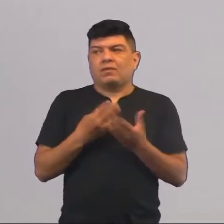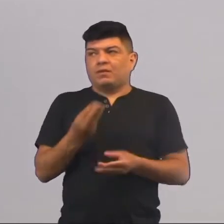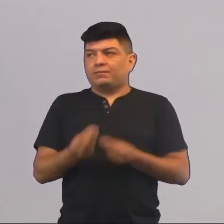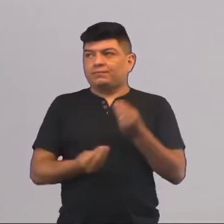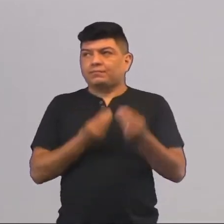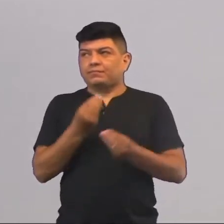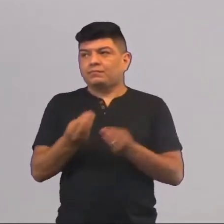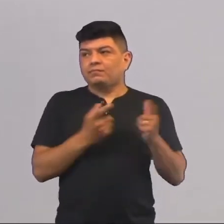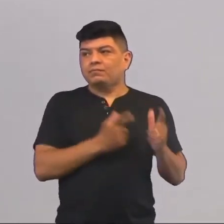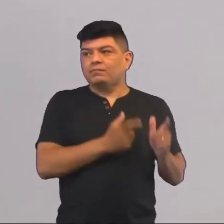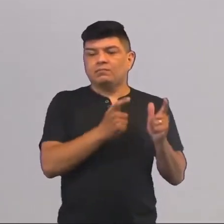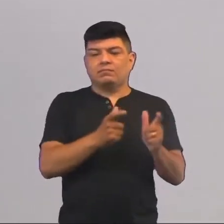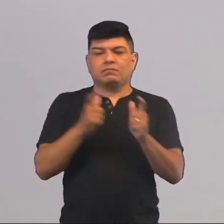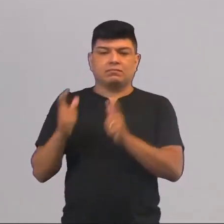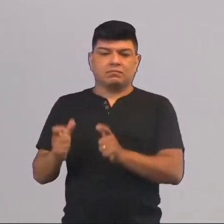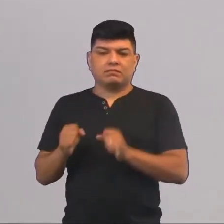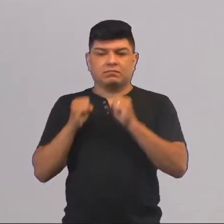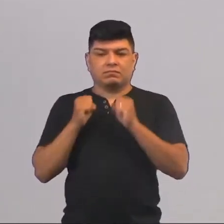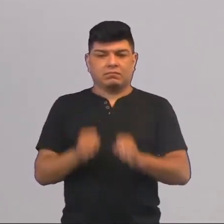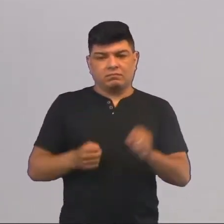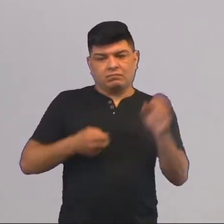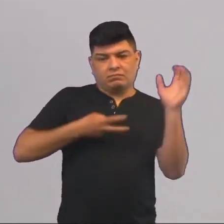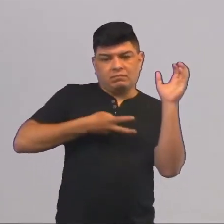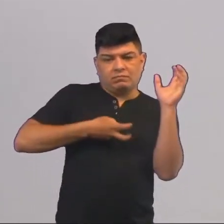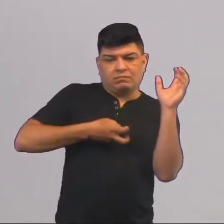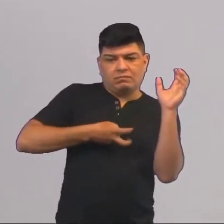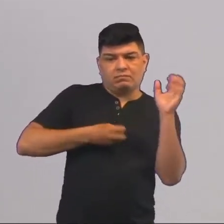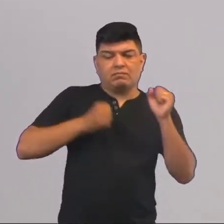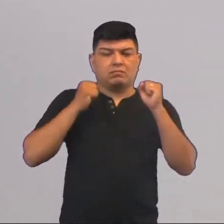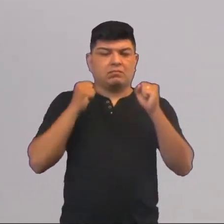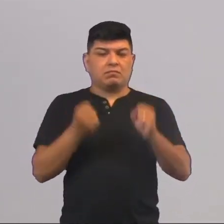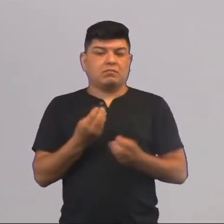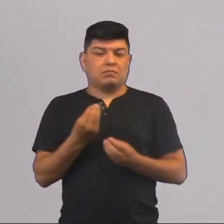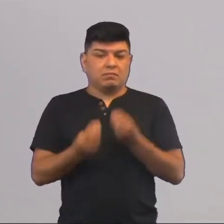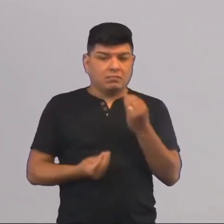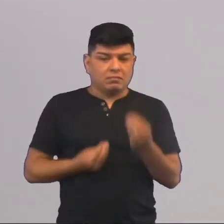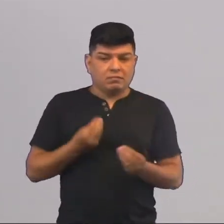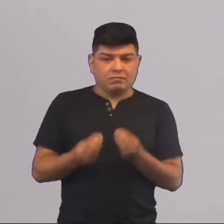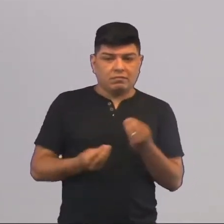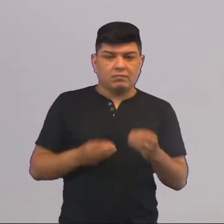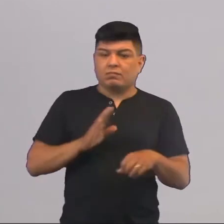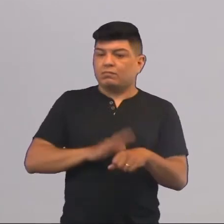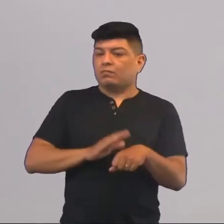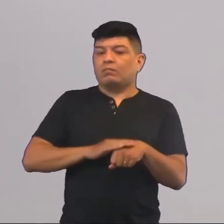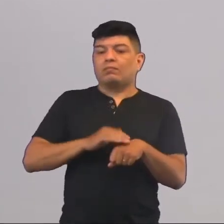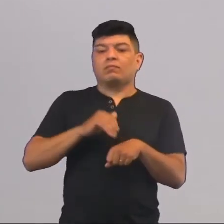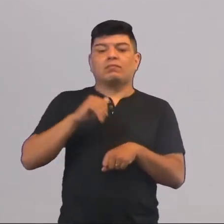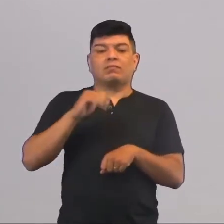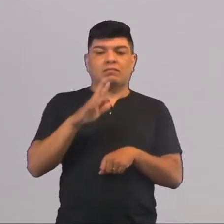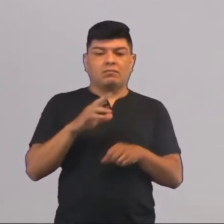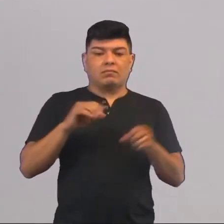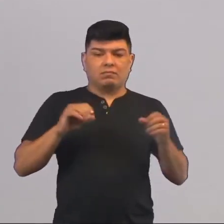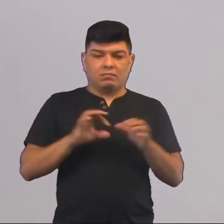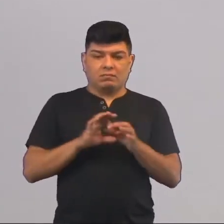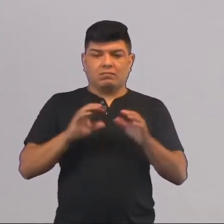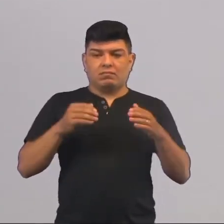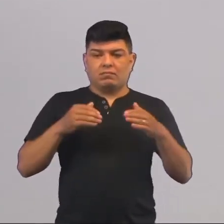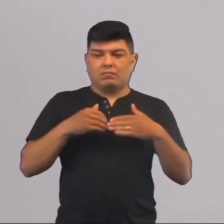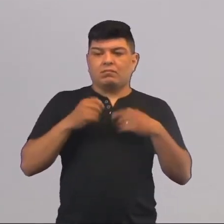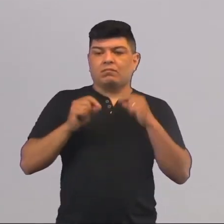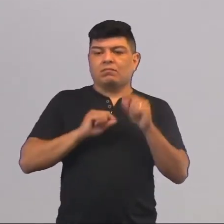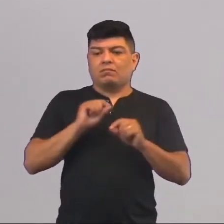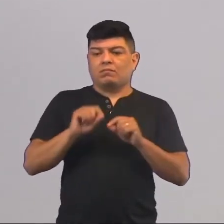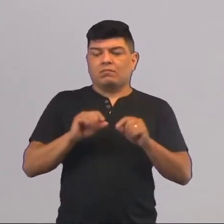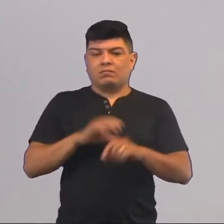que essas áreas podem ser exploradas, como que elas podem ser, né, cada vez mais vislumbradas